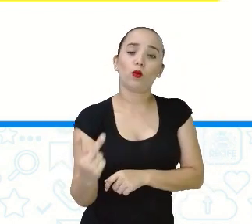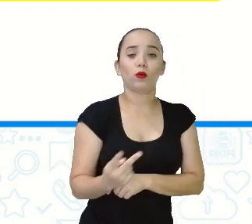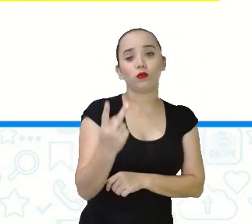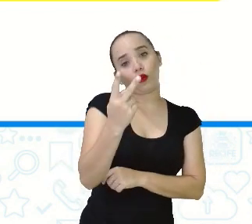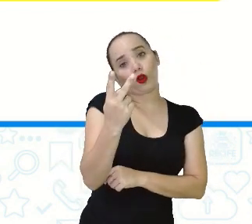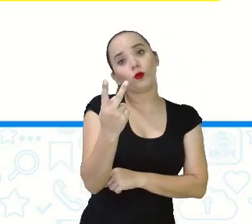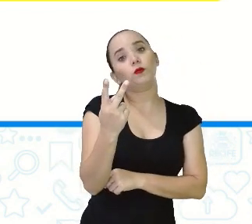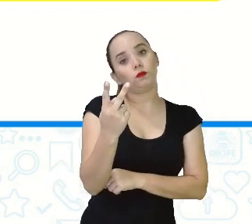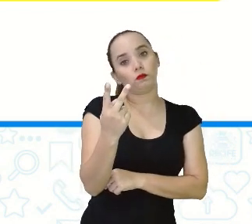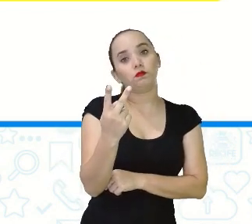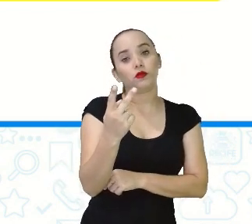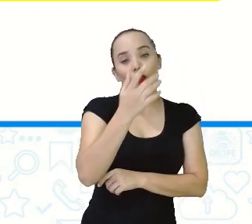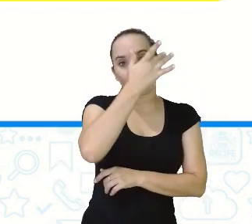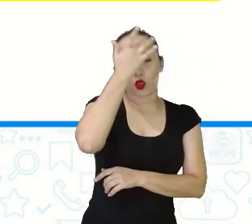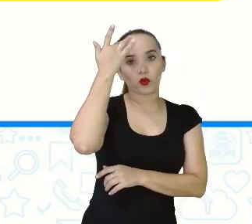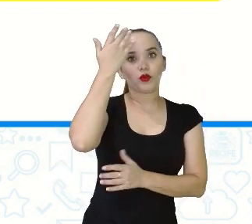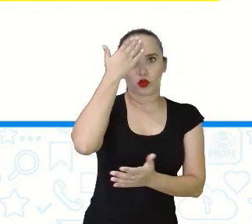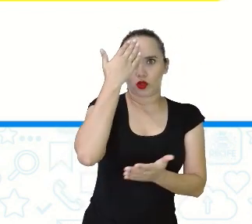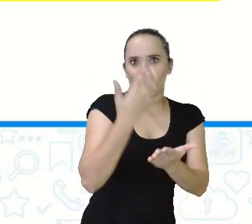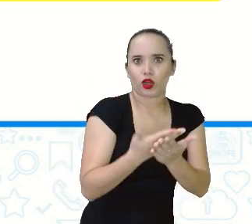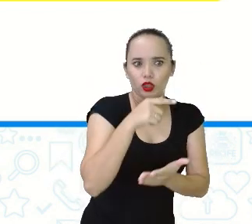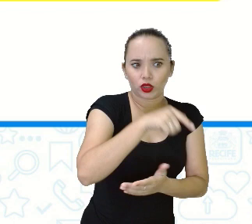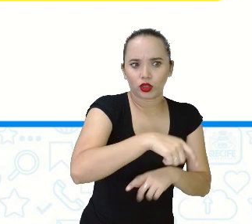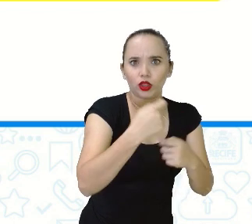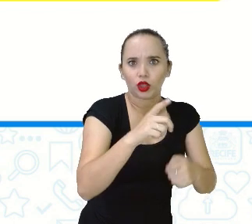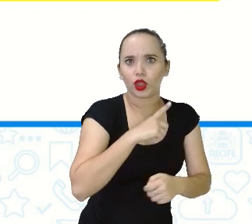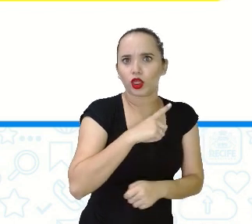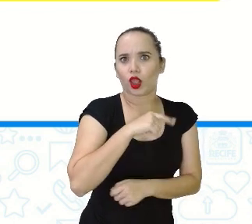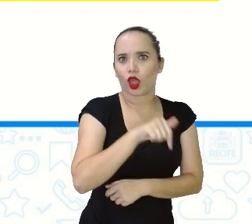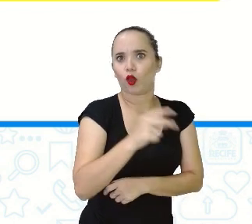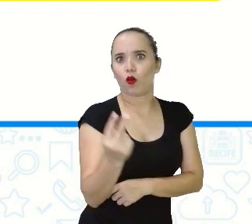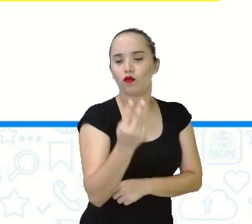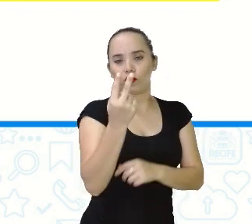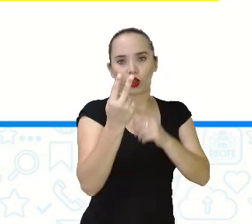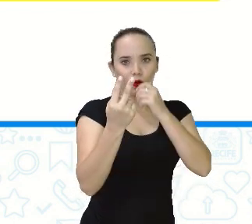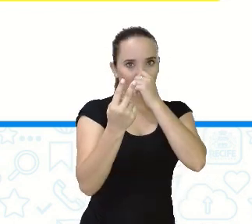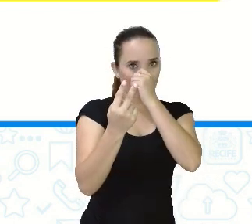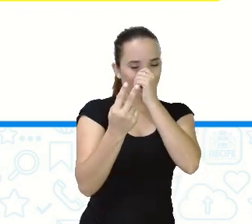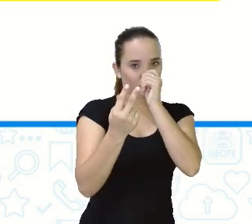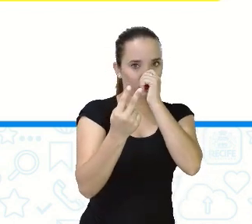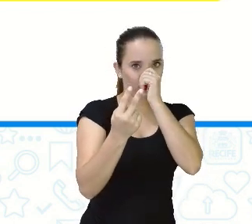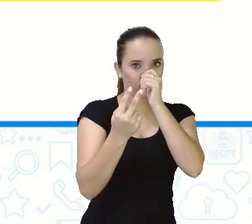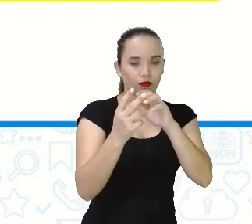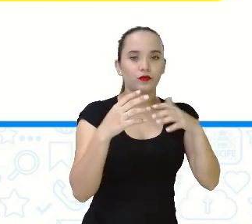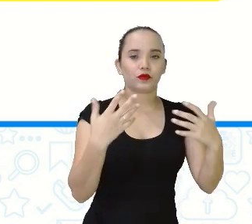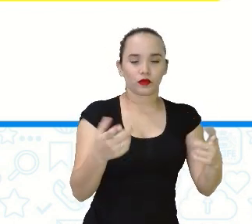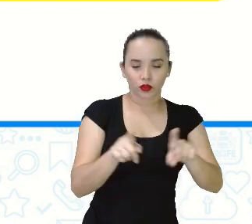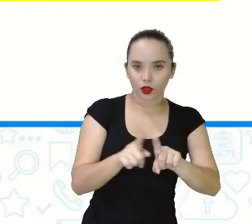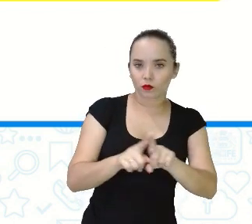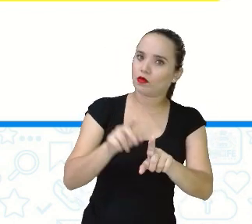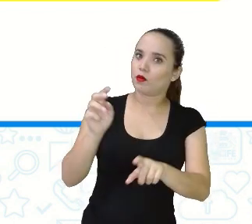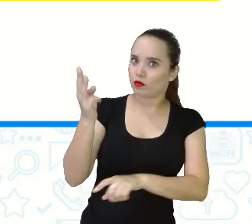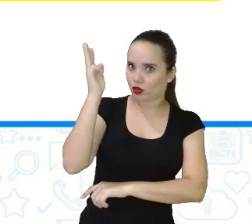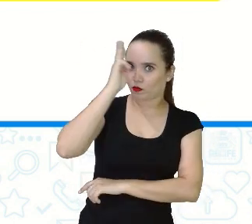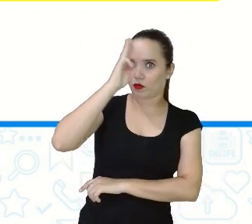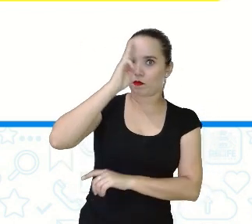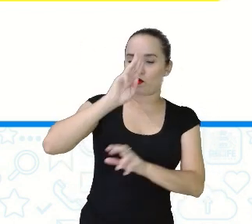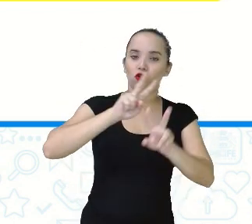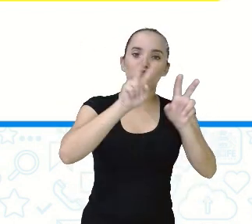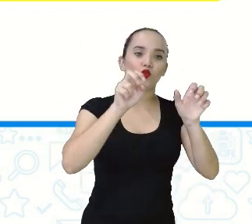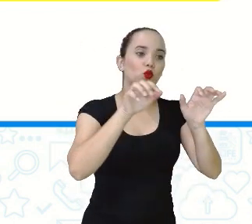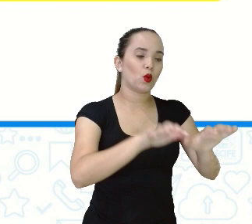pelo valor que as pessoas atribuem àquele patrimônio ou então pela memória daquele